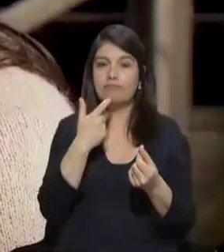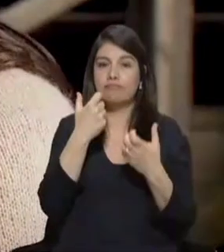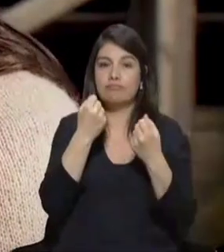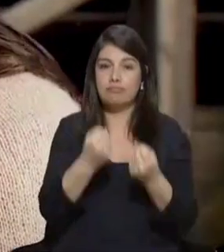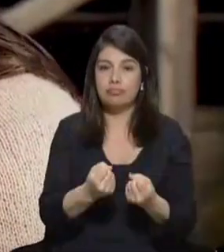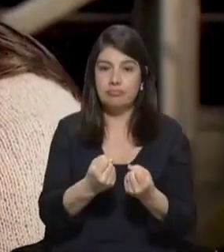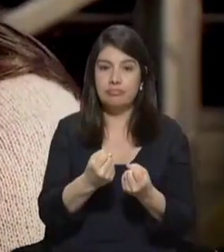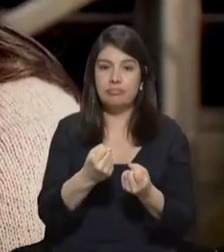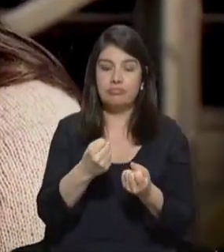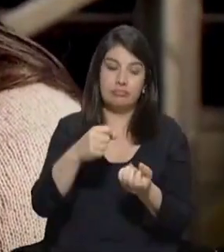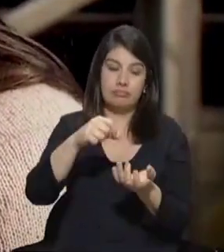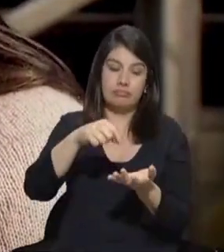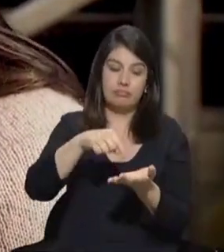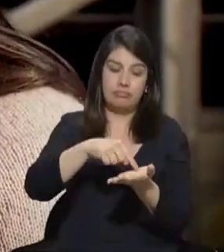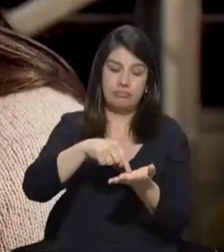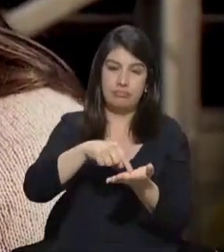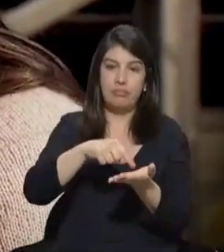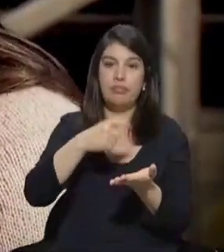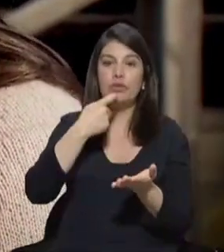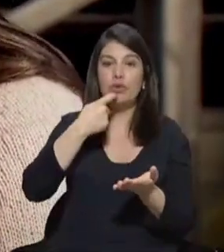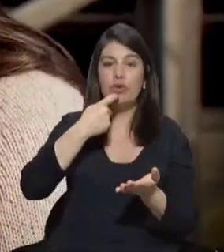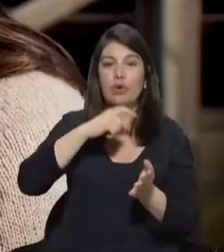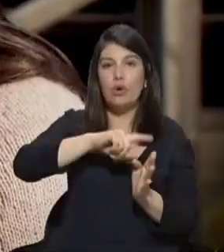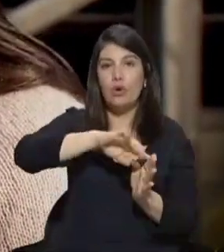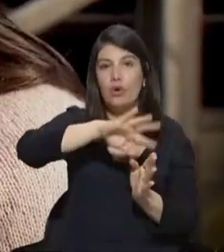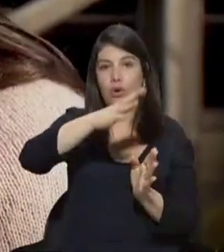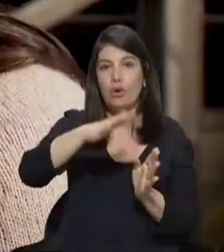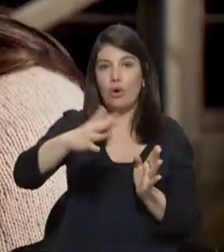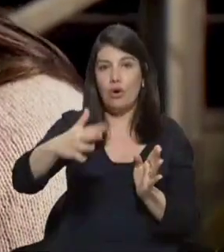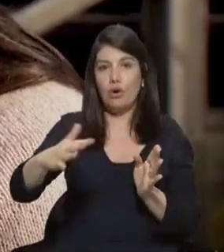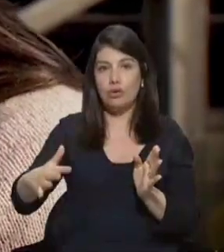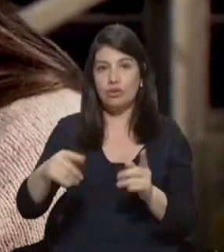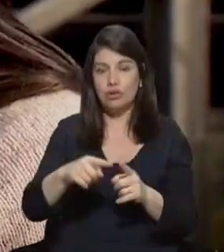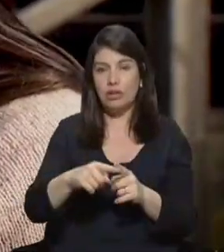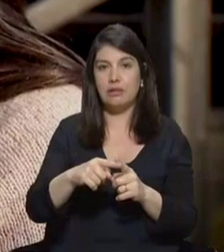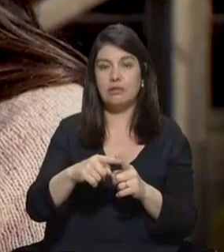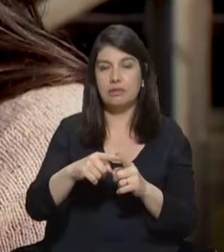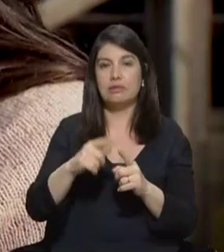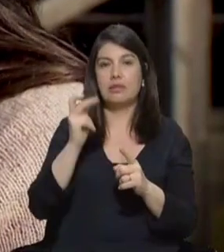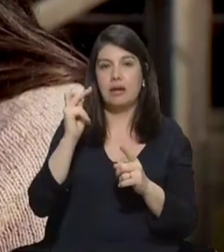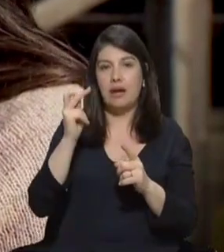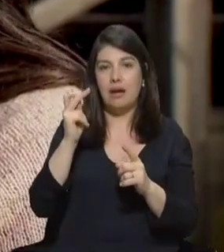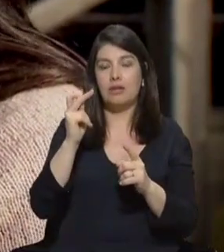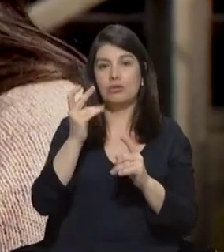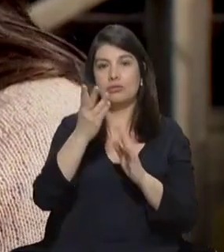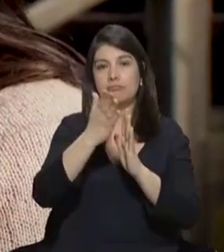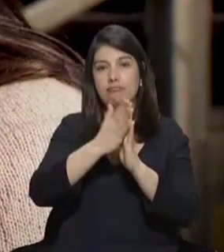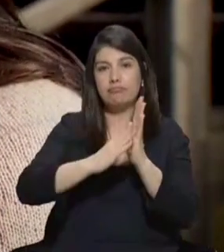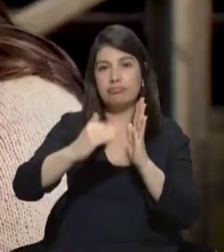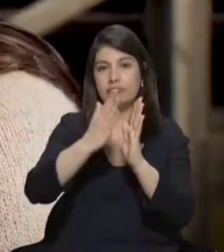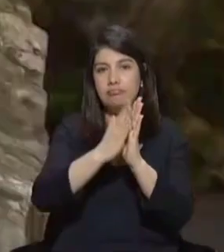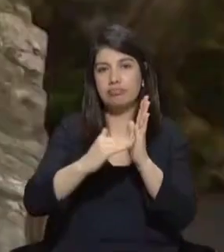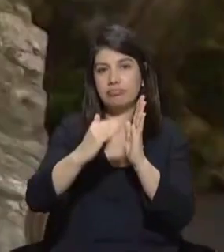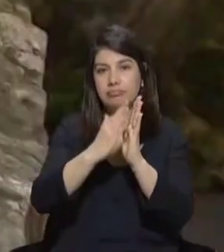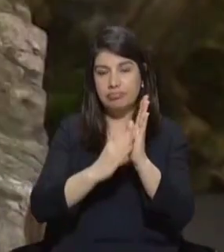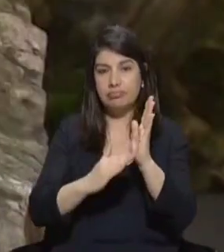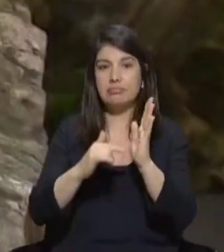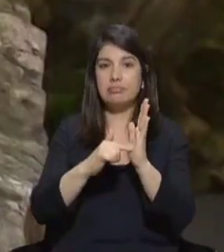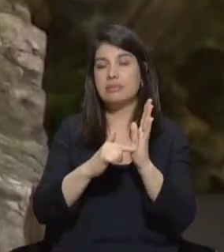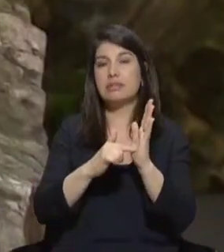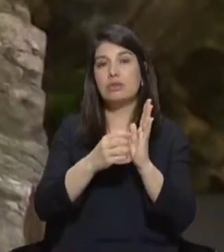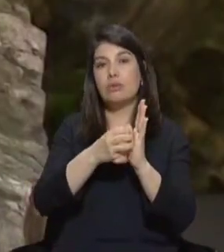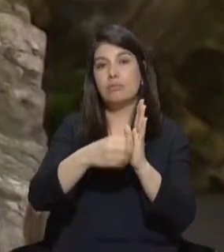sofre continuamente a rocha estes efeitos do que nós chamamos de erosão, no nível global, e é por isso que os nódulos se vão